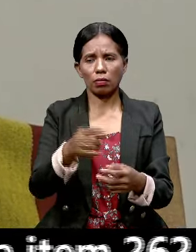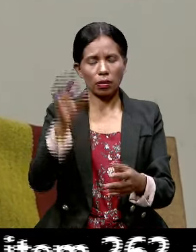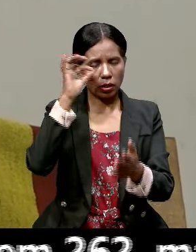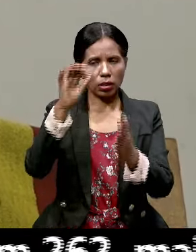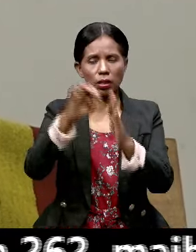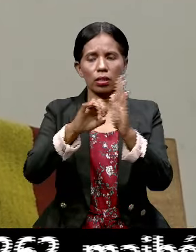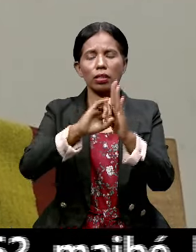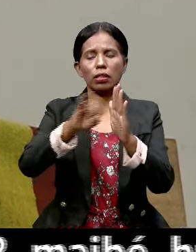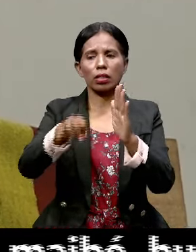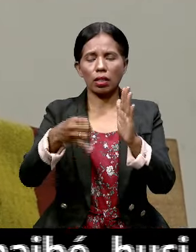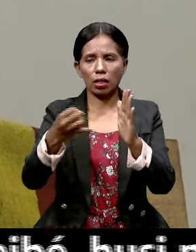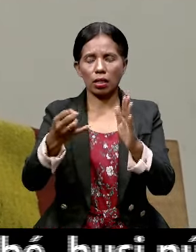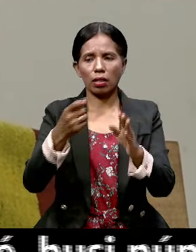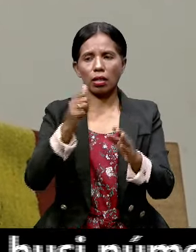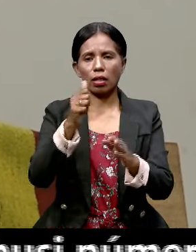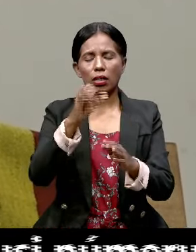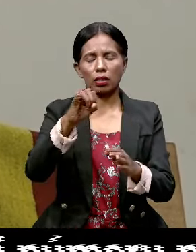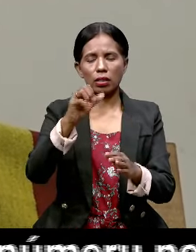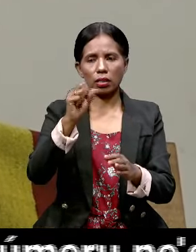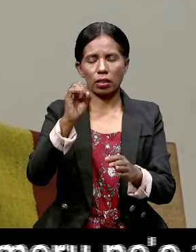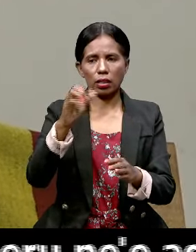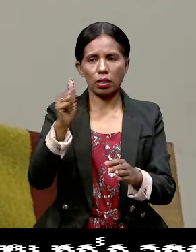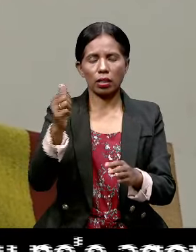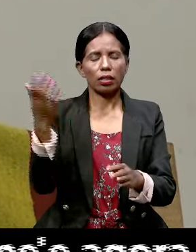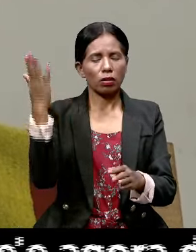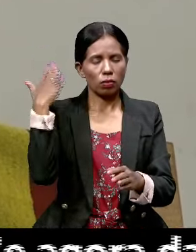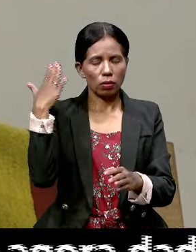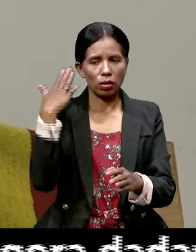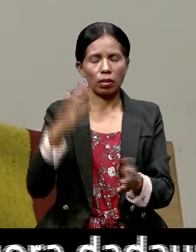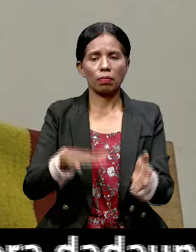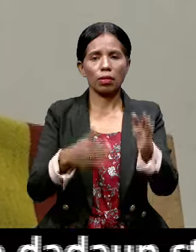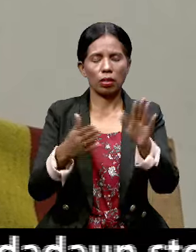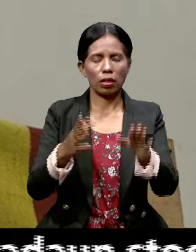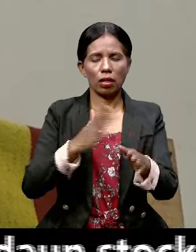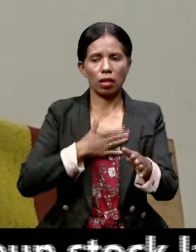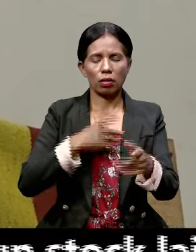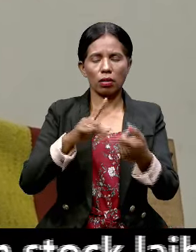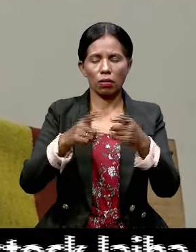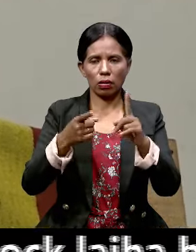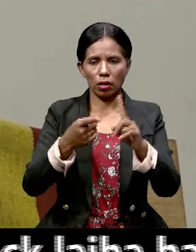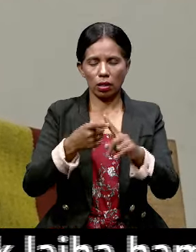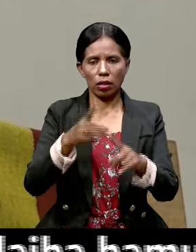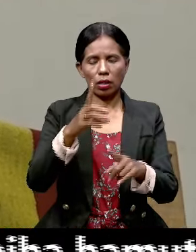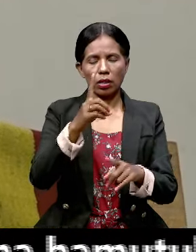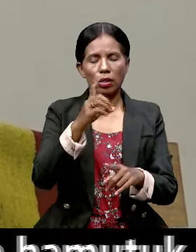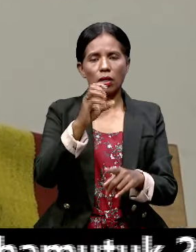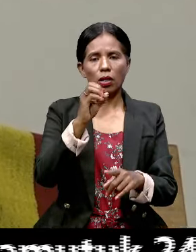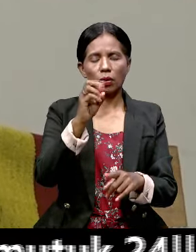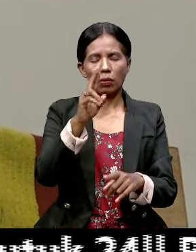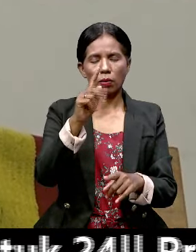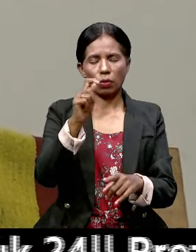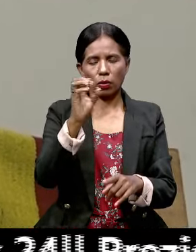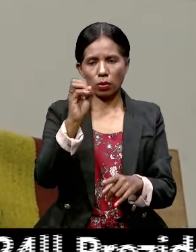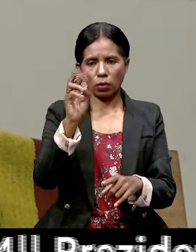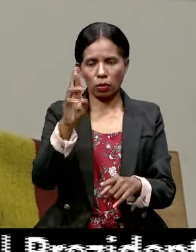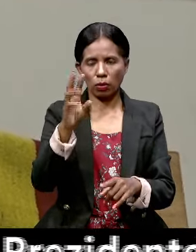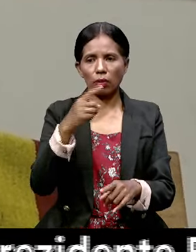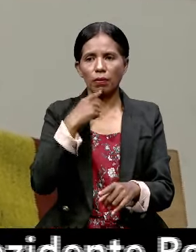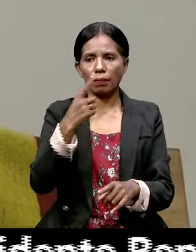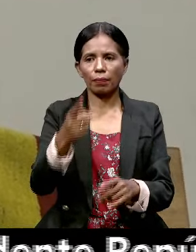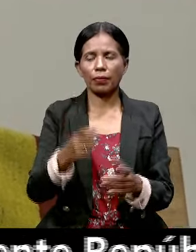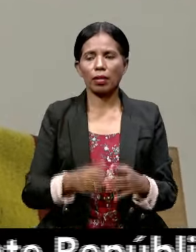da ASEAN, o Luquida Niamata John, a minha colega dia, o Dr. Surin, o Tailândia, a utente da Surin. You